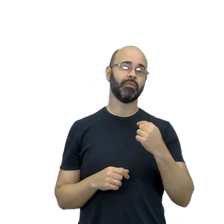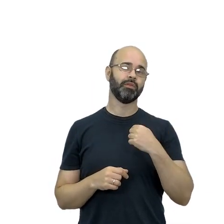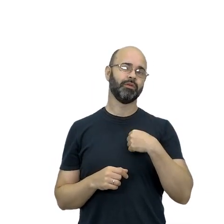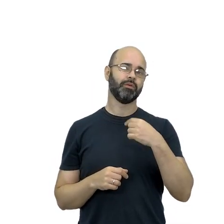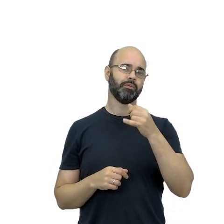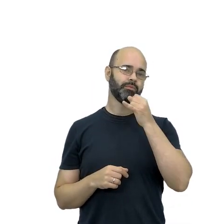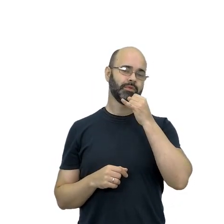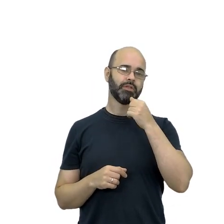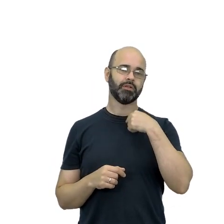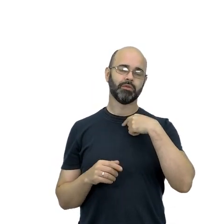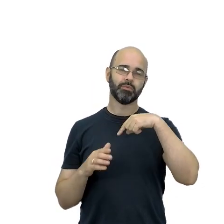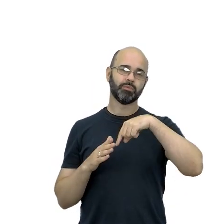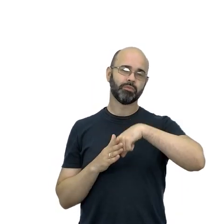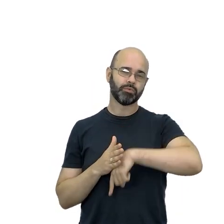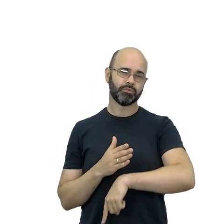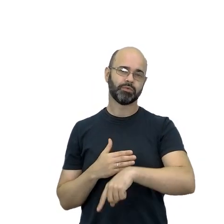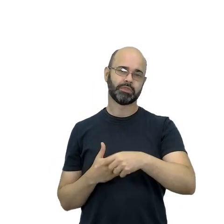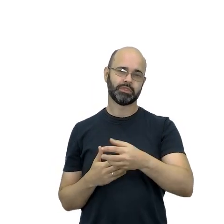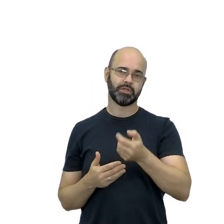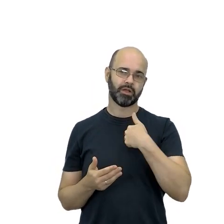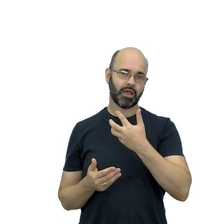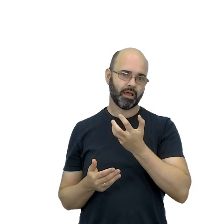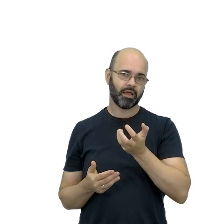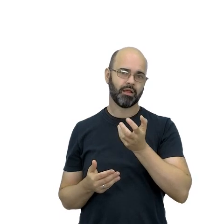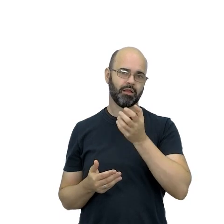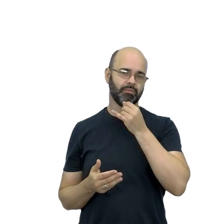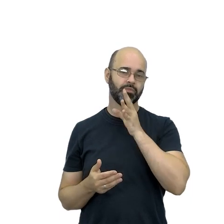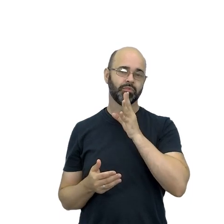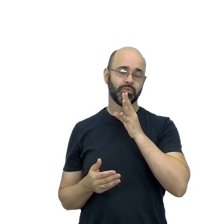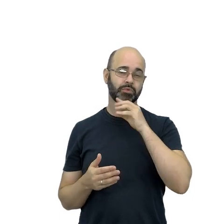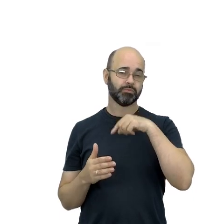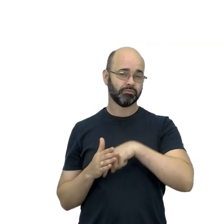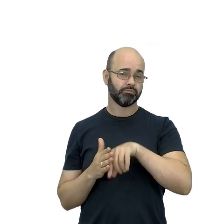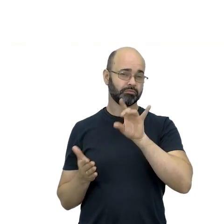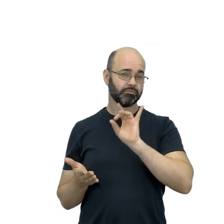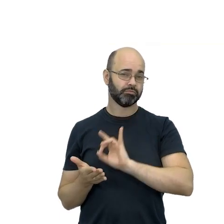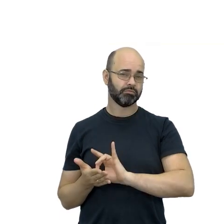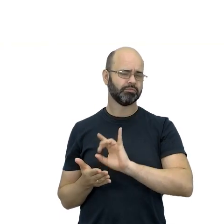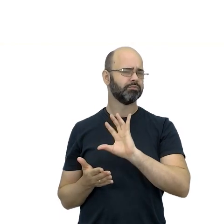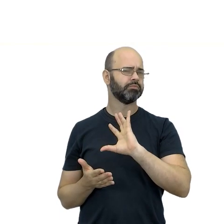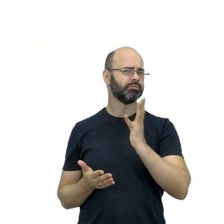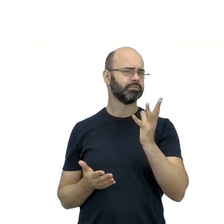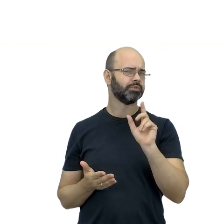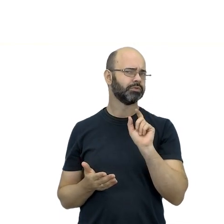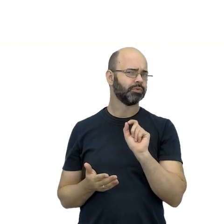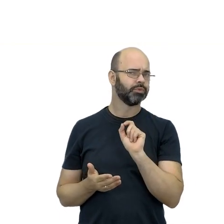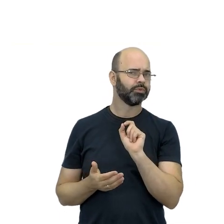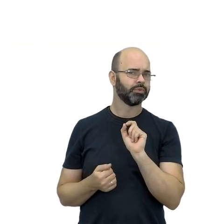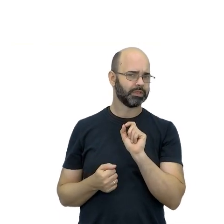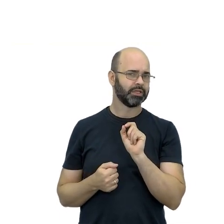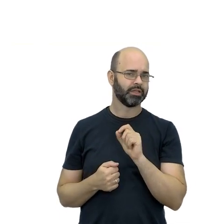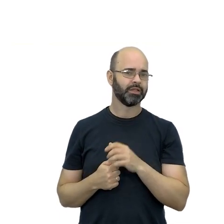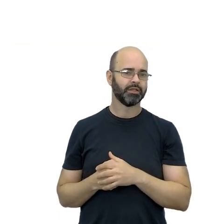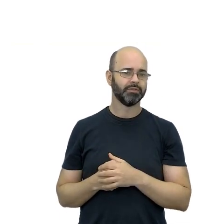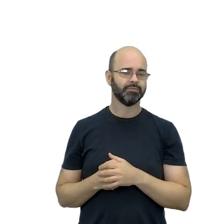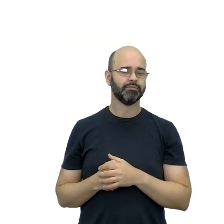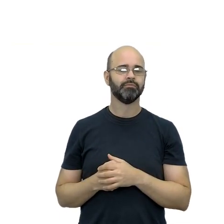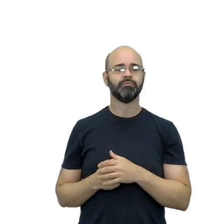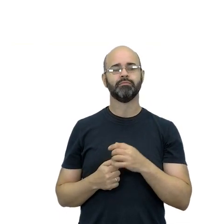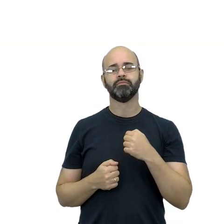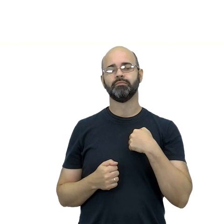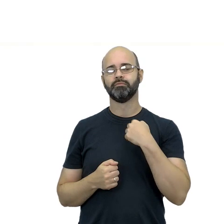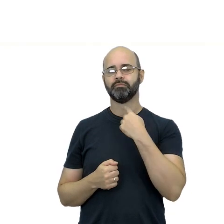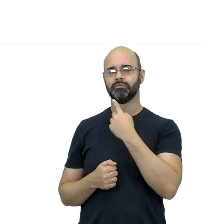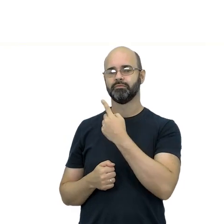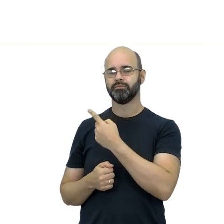quero aprofundar o conhecimento sobre realmente o que está acontecendo, né? Eu venho aqui para